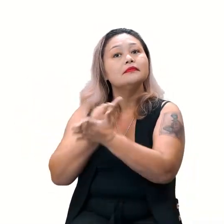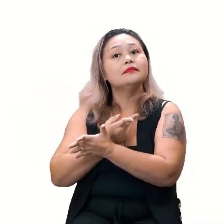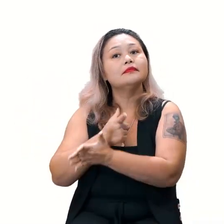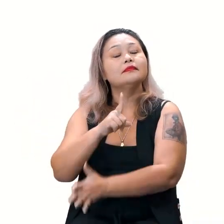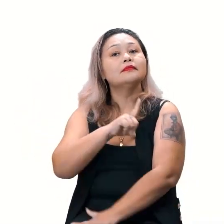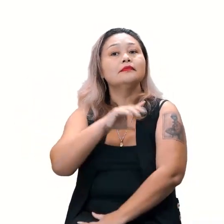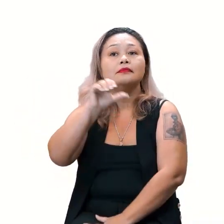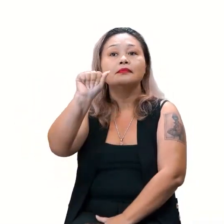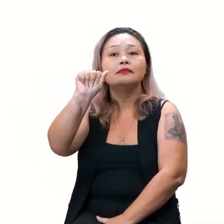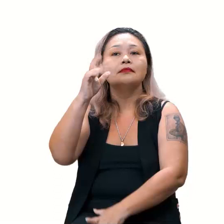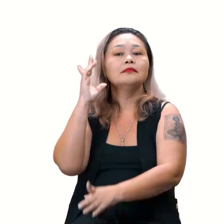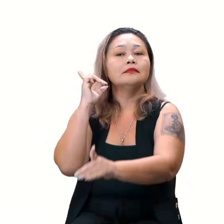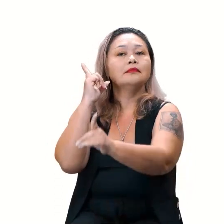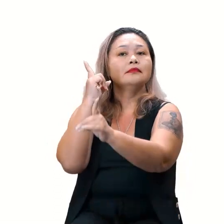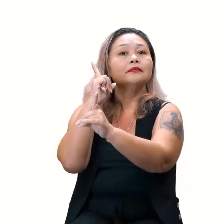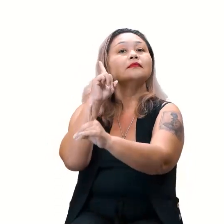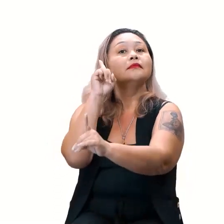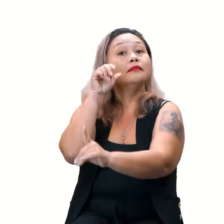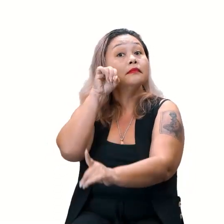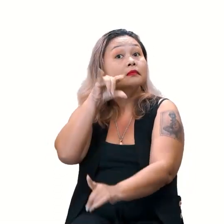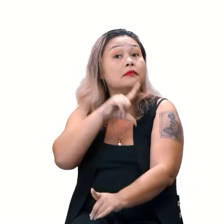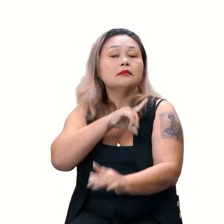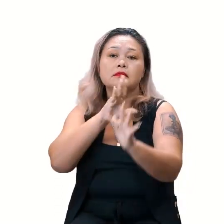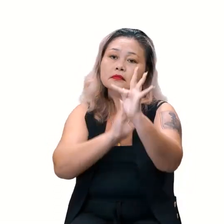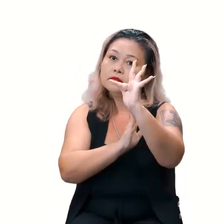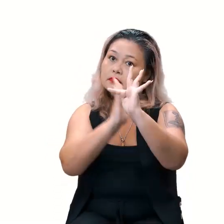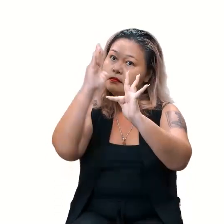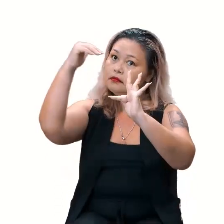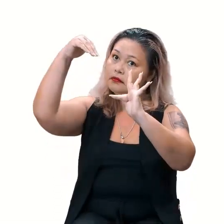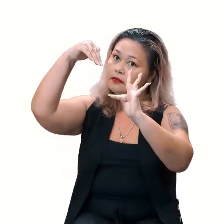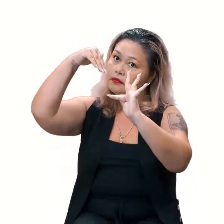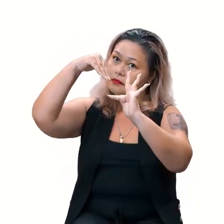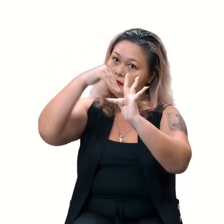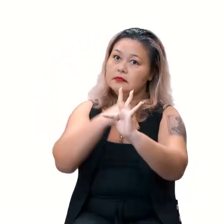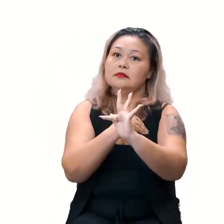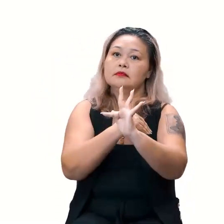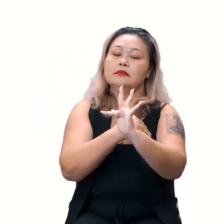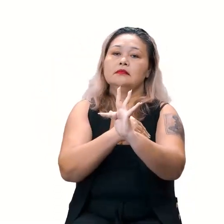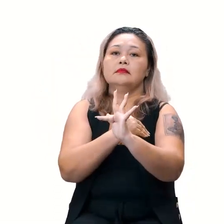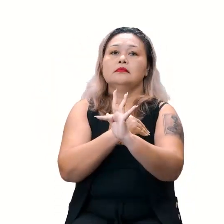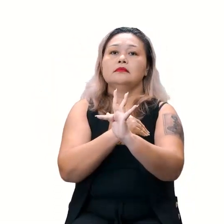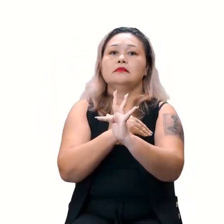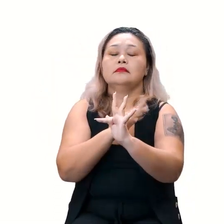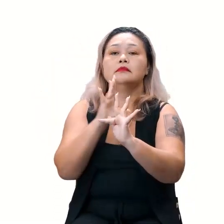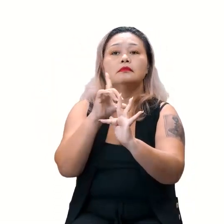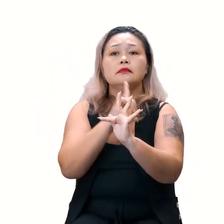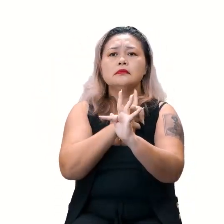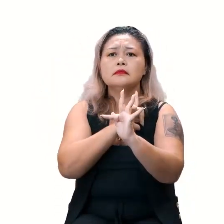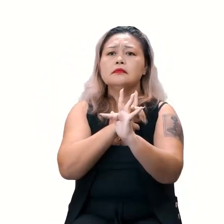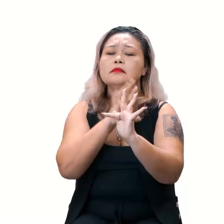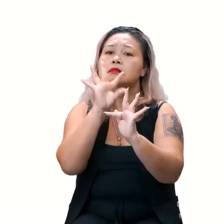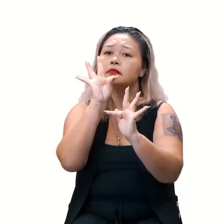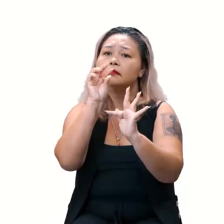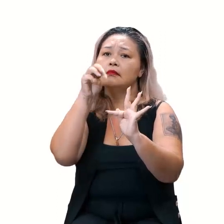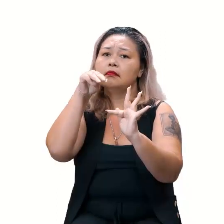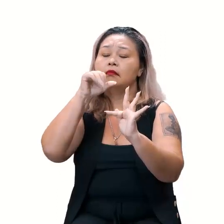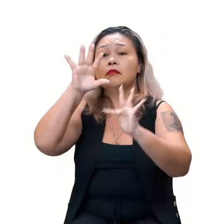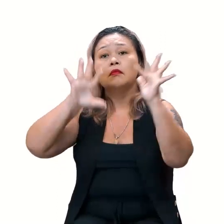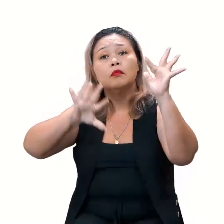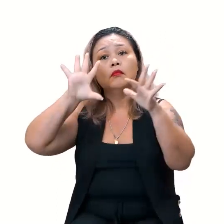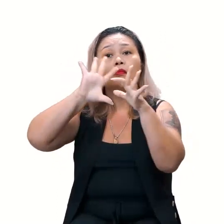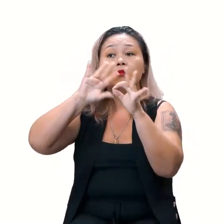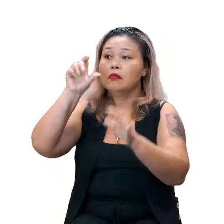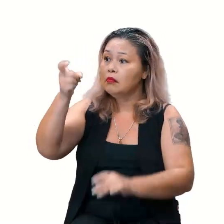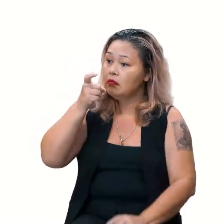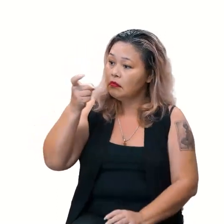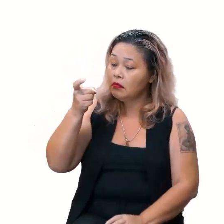A determinando se ela é crescente ou decrescente. Ah, então quer dizer que aquele termo lá que depende do x, ele